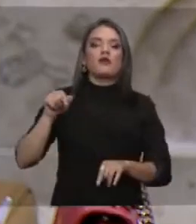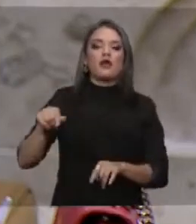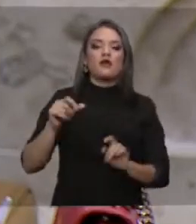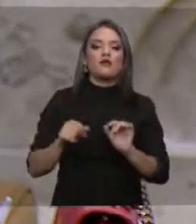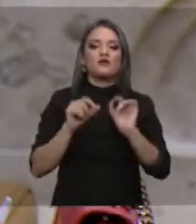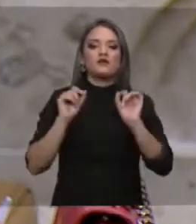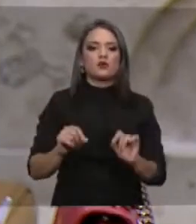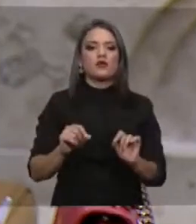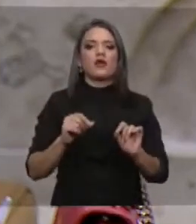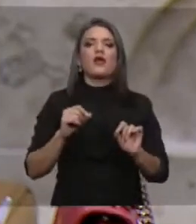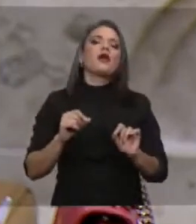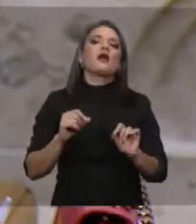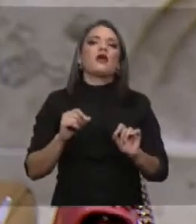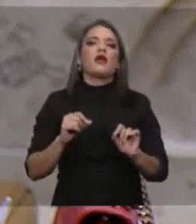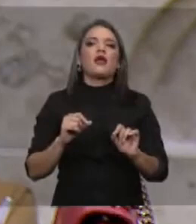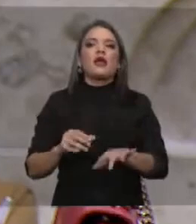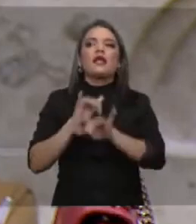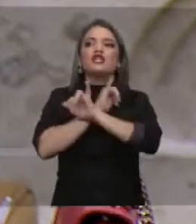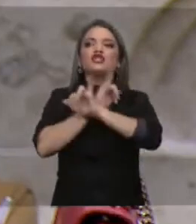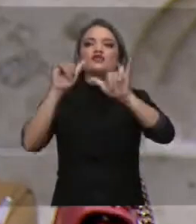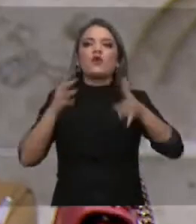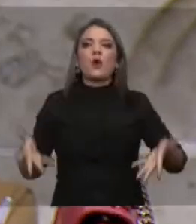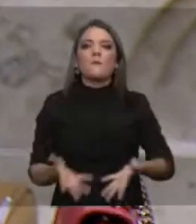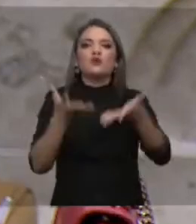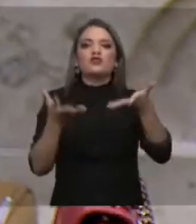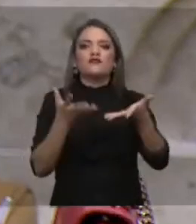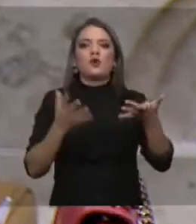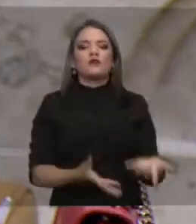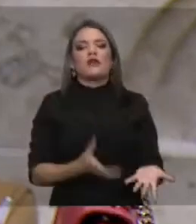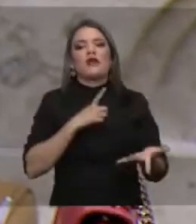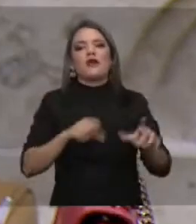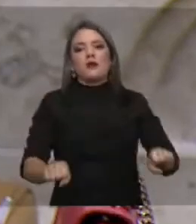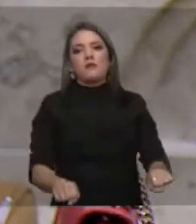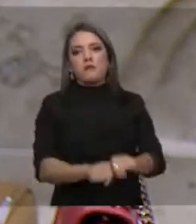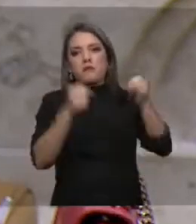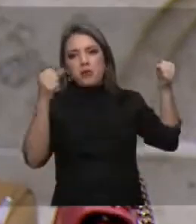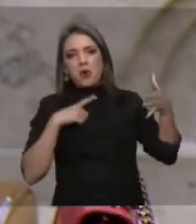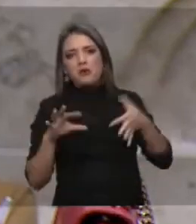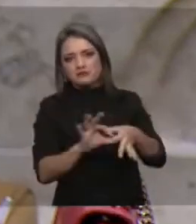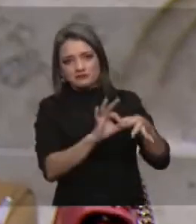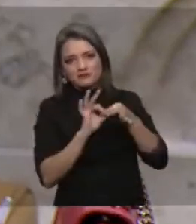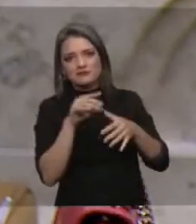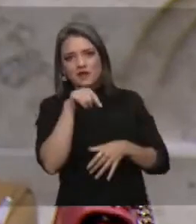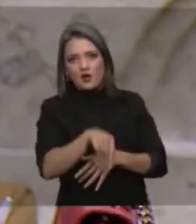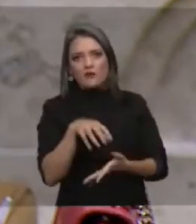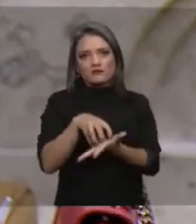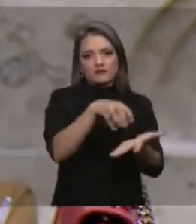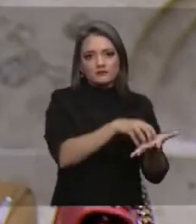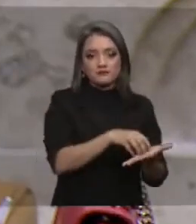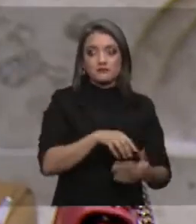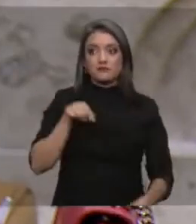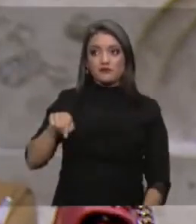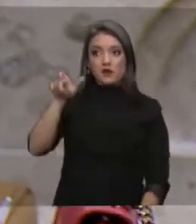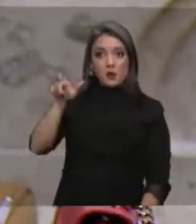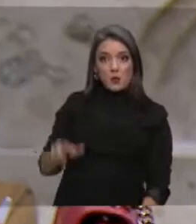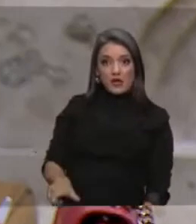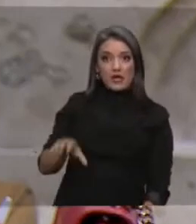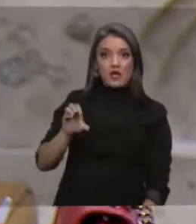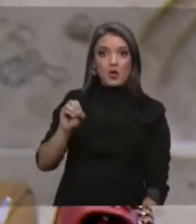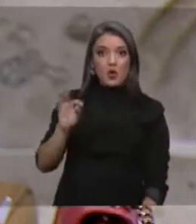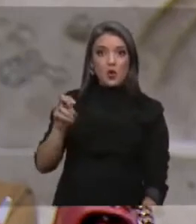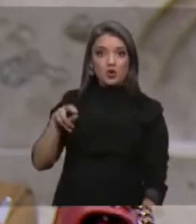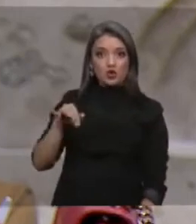ruptura institucional em redes sociais. As condutas imputadas ao deputado Otônio Moura de Paula